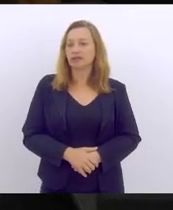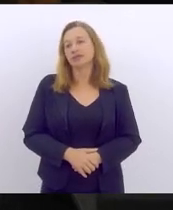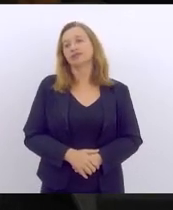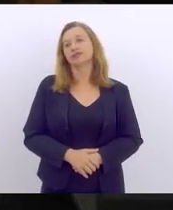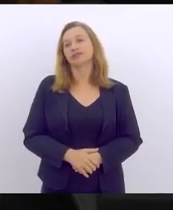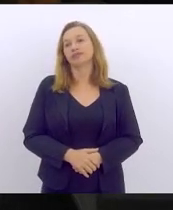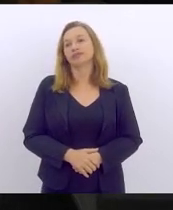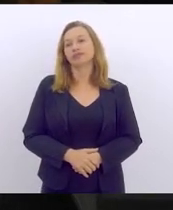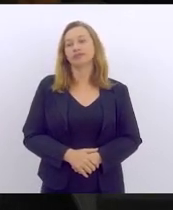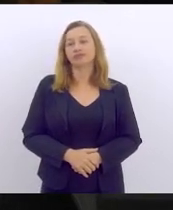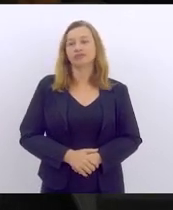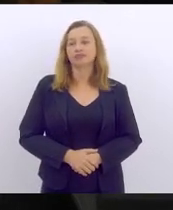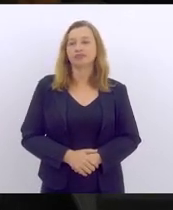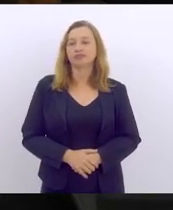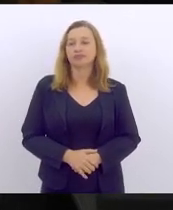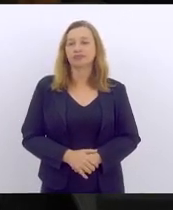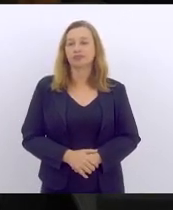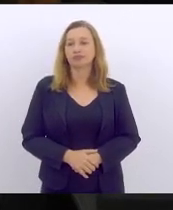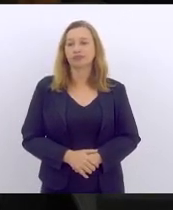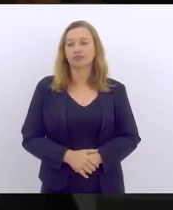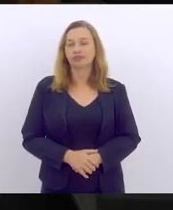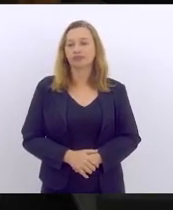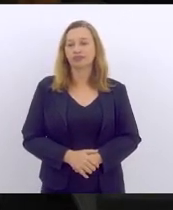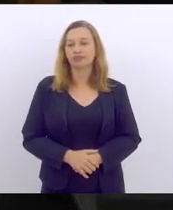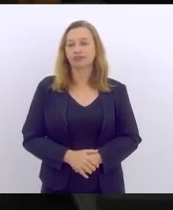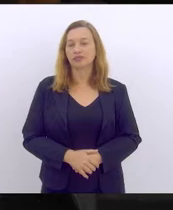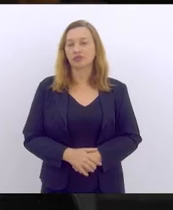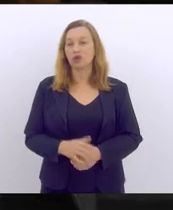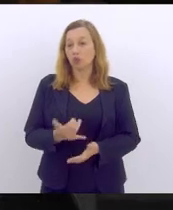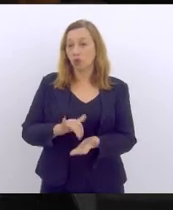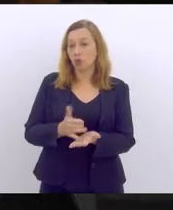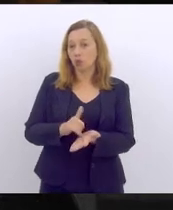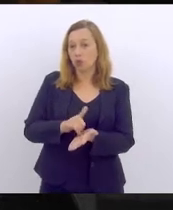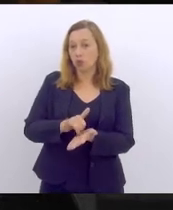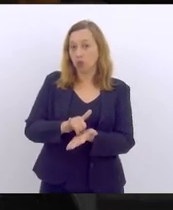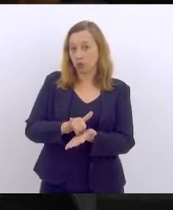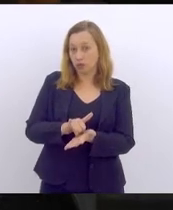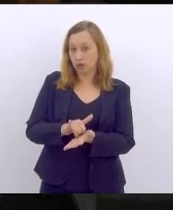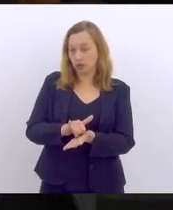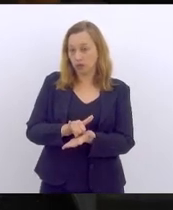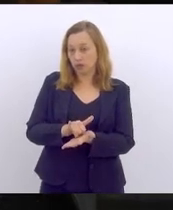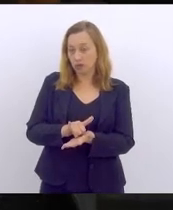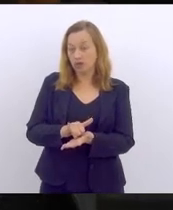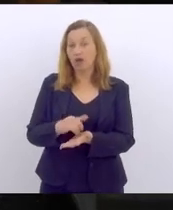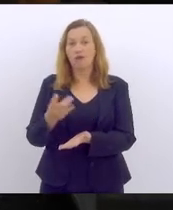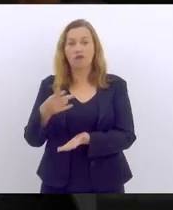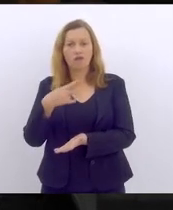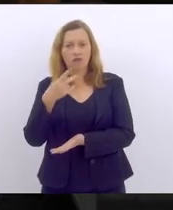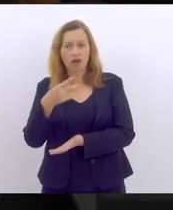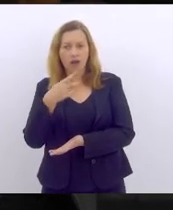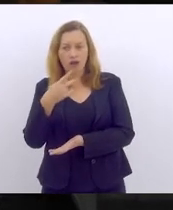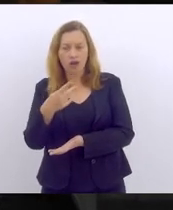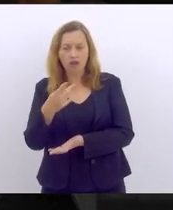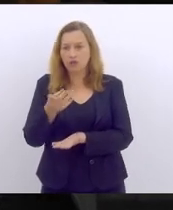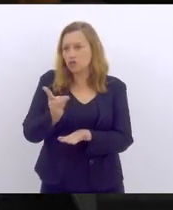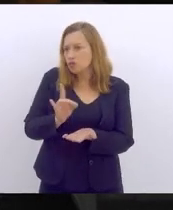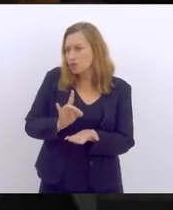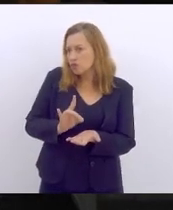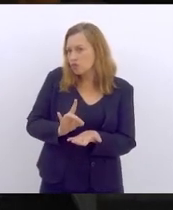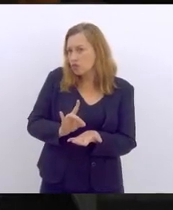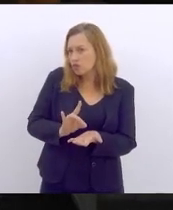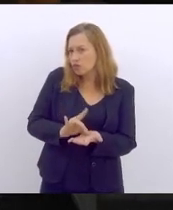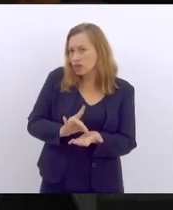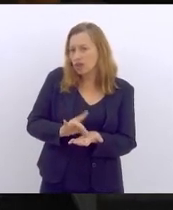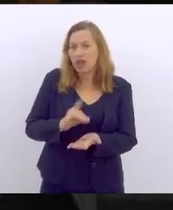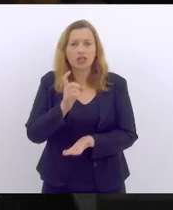um vivo do seu telefone celular falando em verdade falando